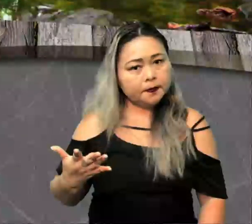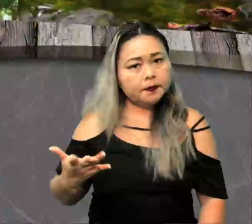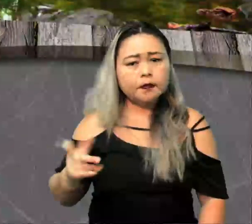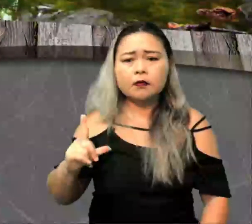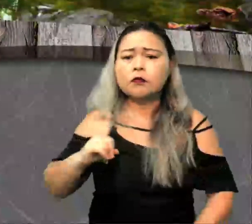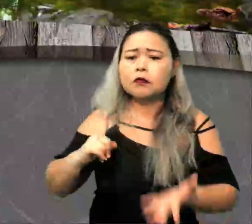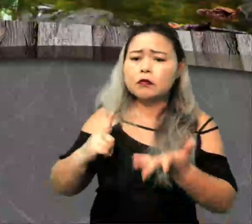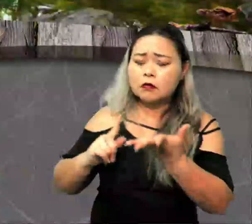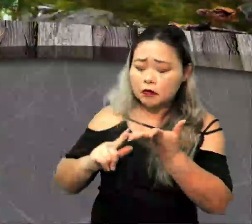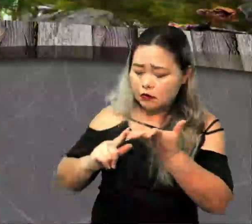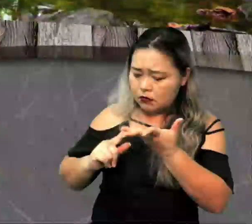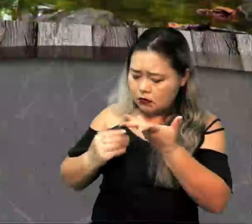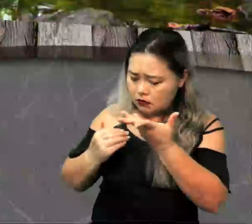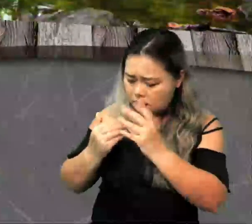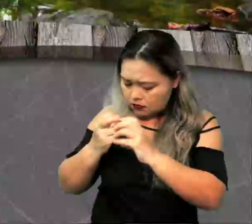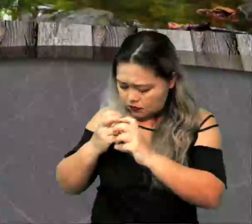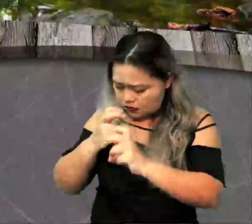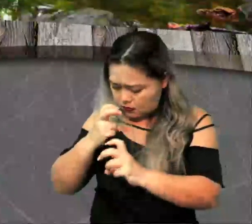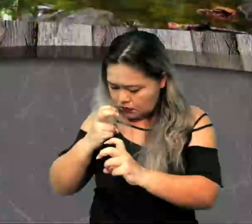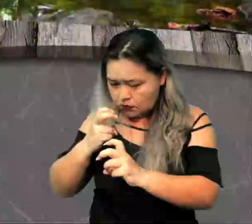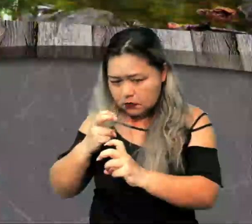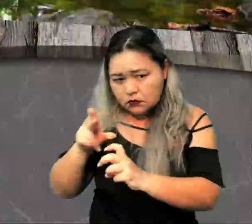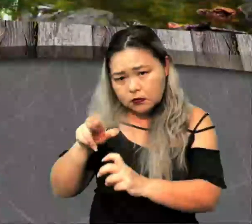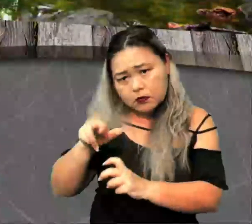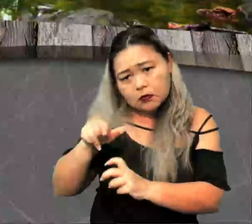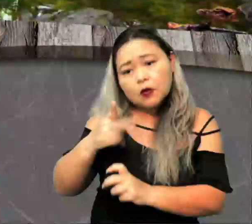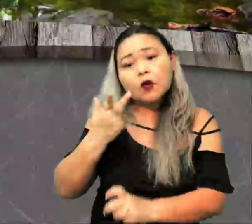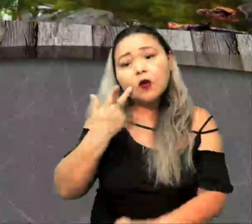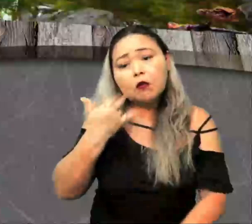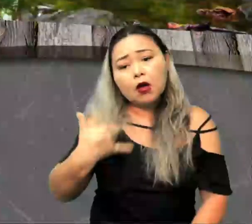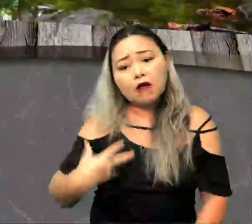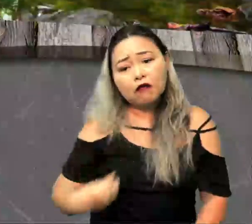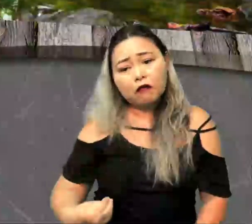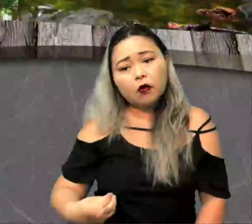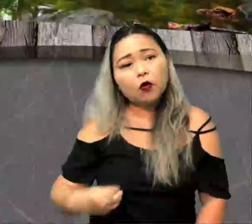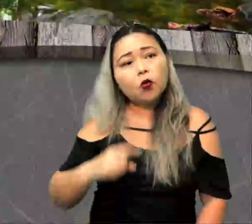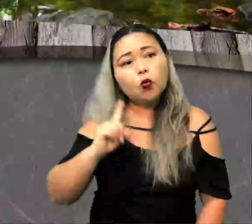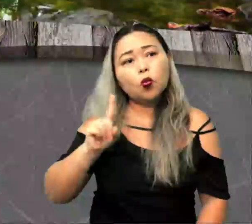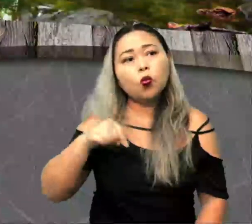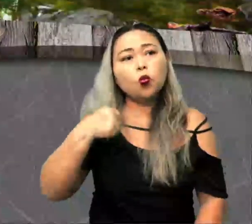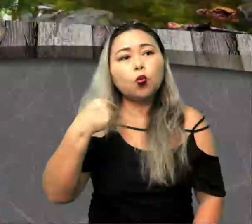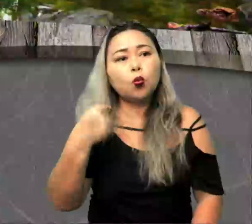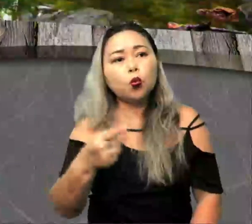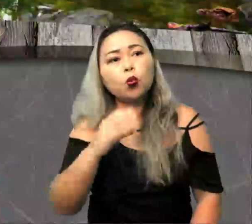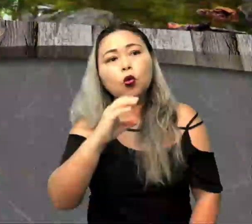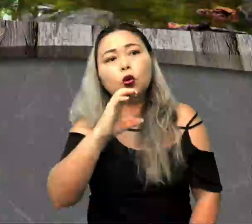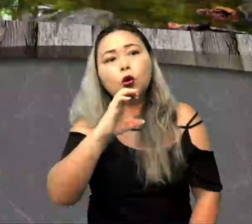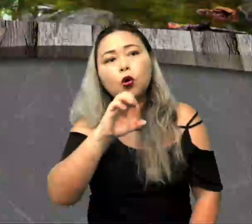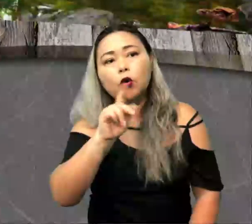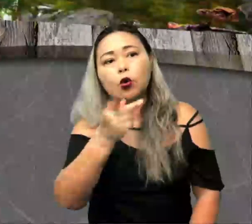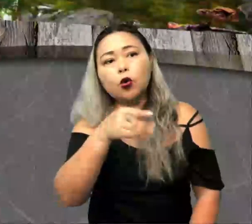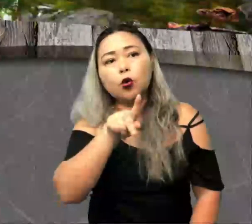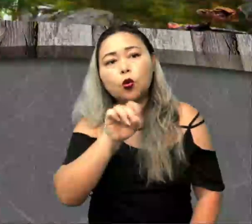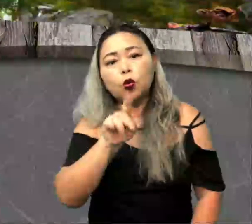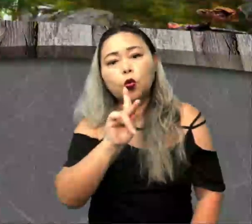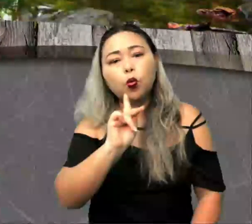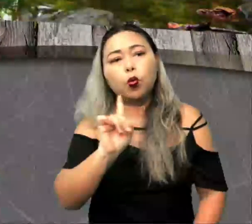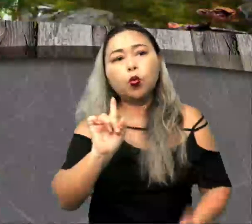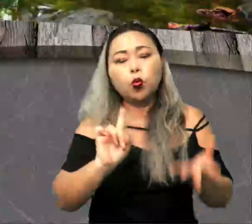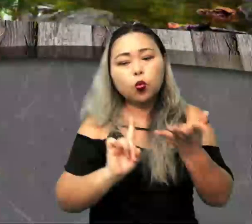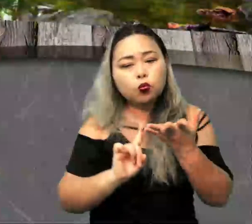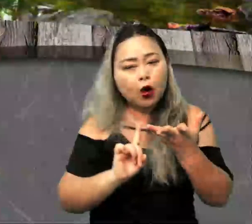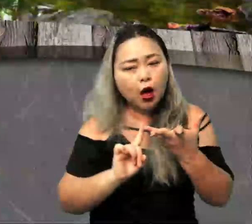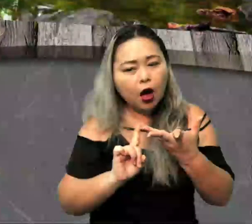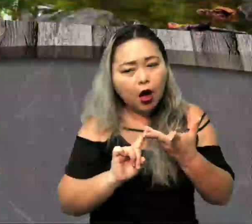eles, né, o que construiu ali o microscópio, o pai e filho, Robert Hooke, Robert Brown. Então, todos